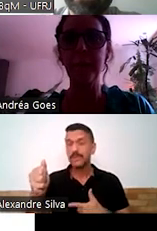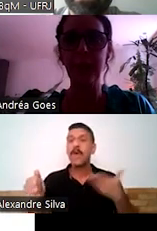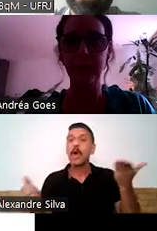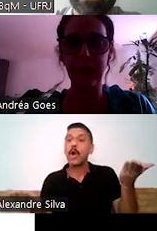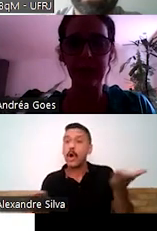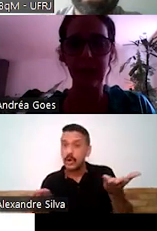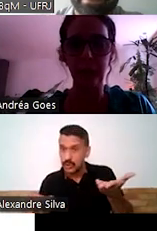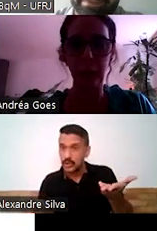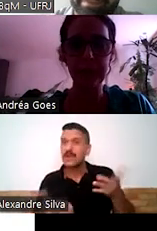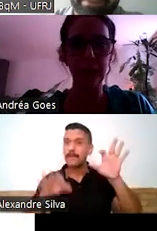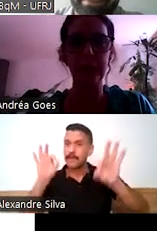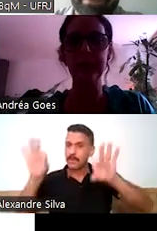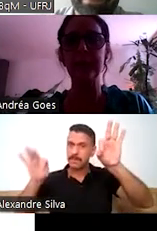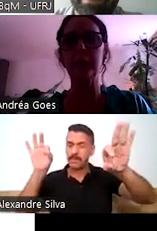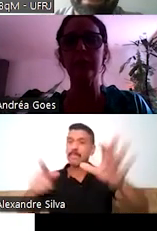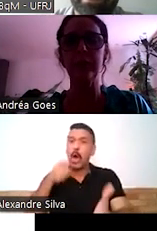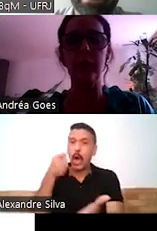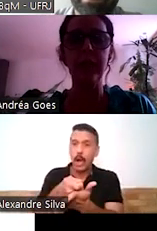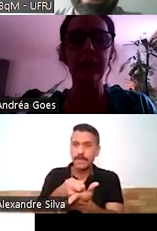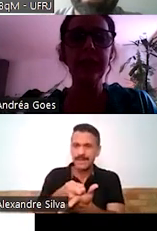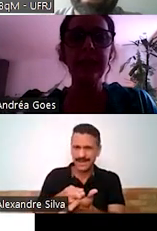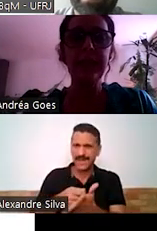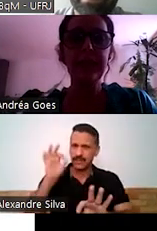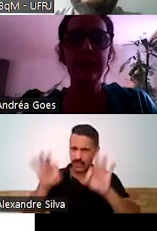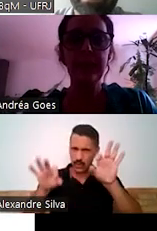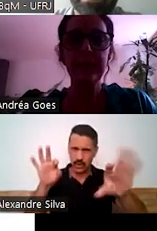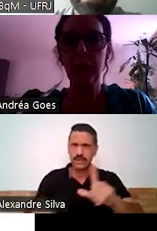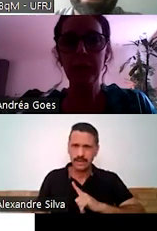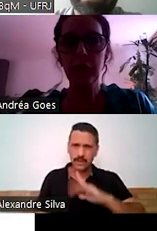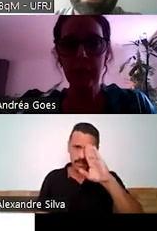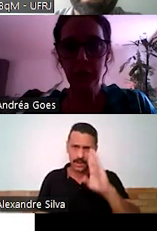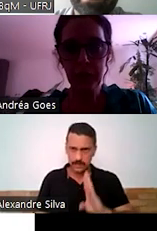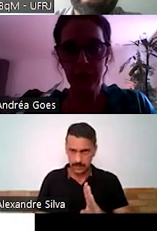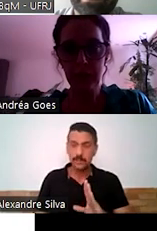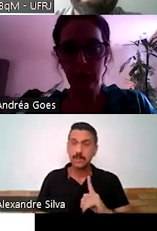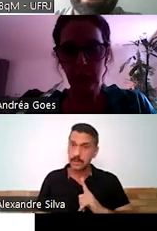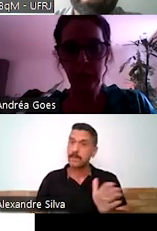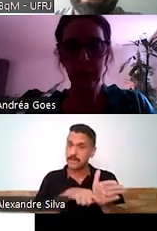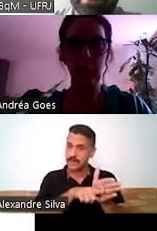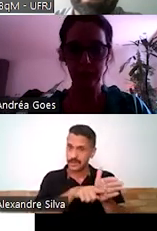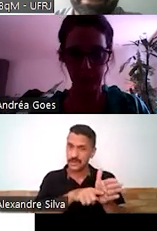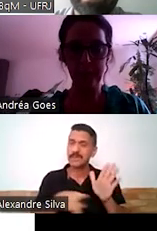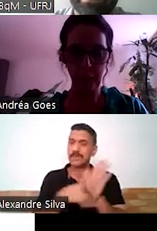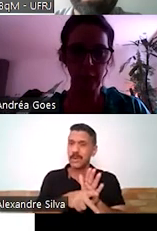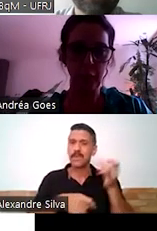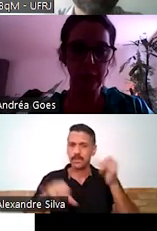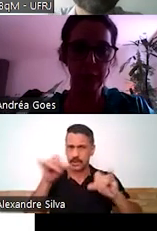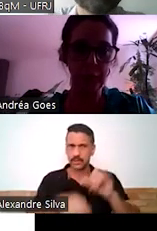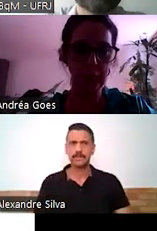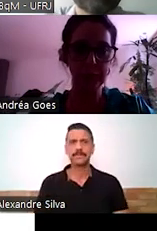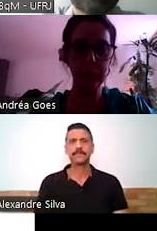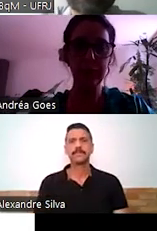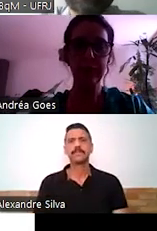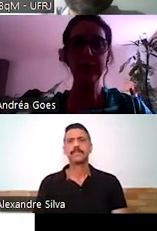dia plantada à força no Brasil. Então, essa é uma das linhas de pesquisa no laboratório. Tá, por favor,